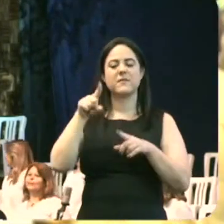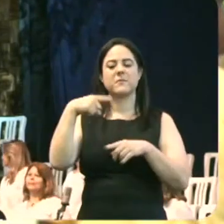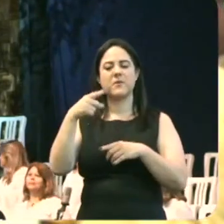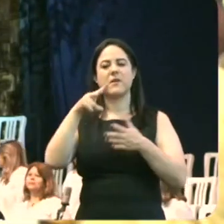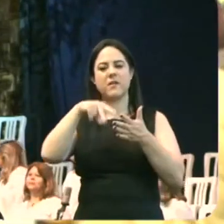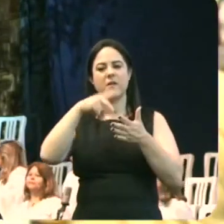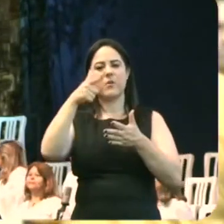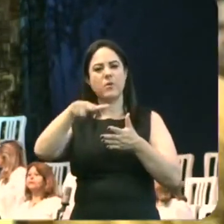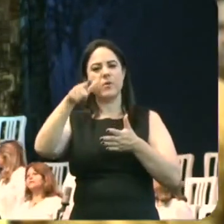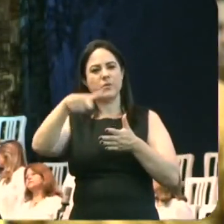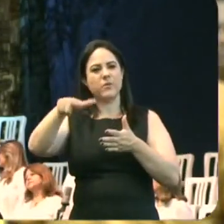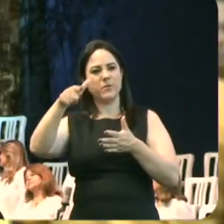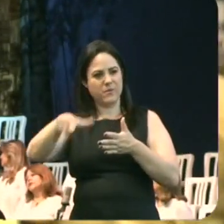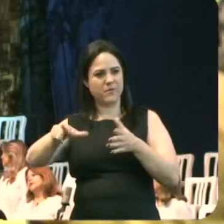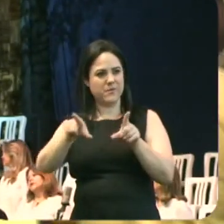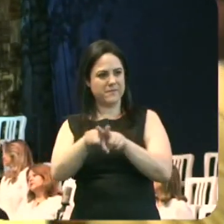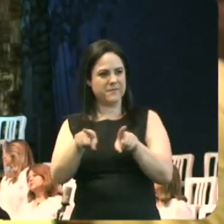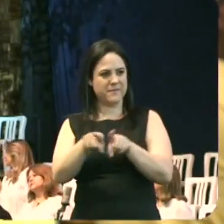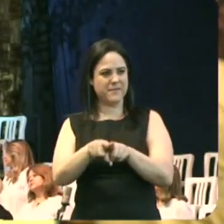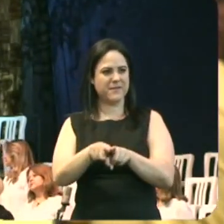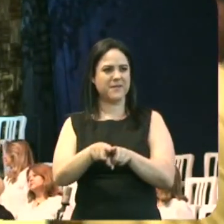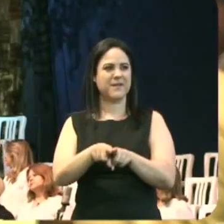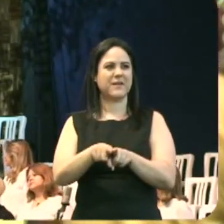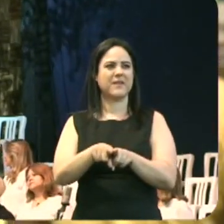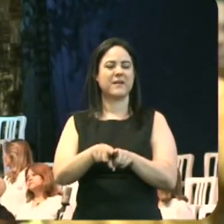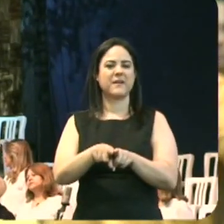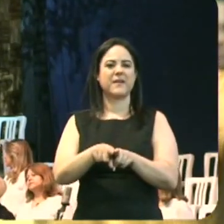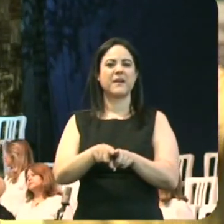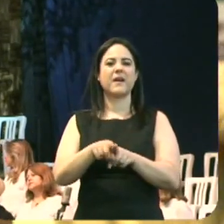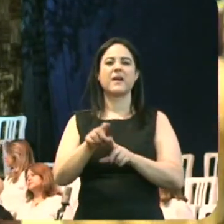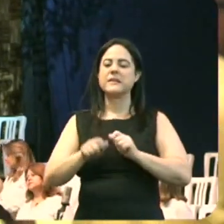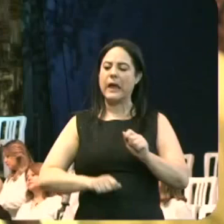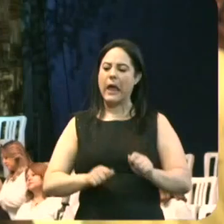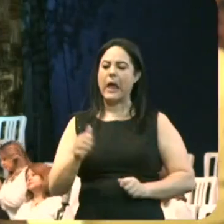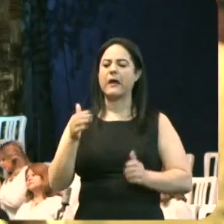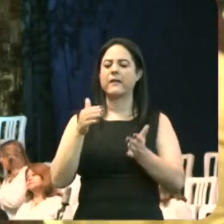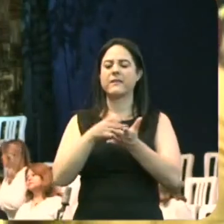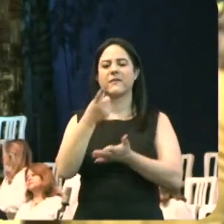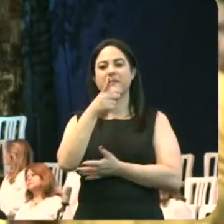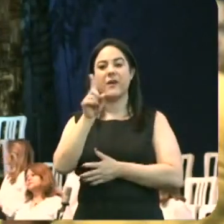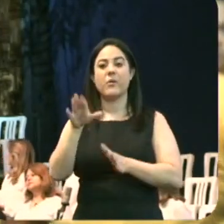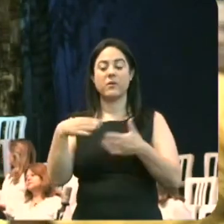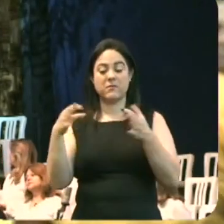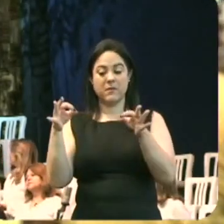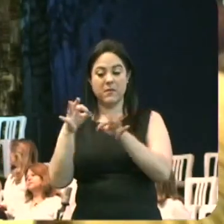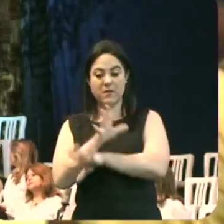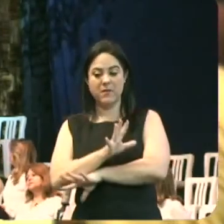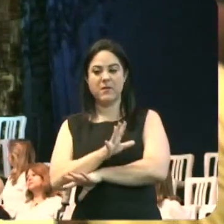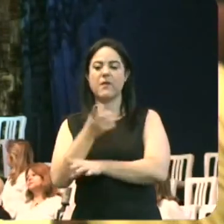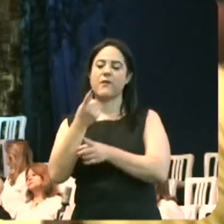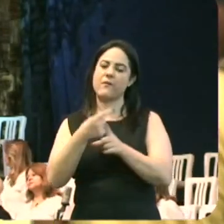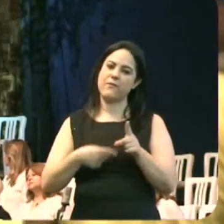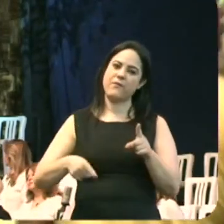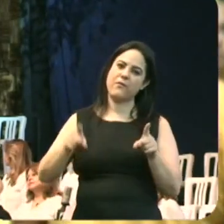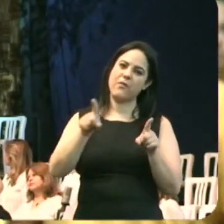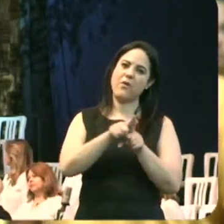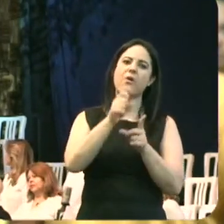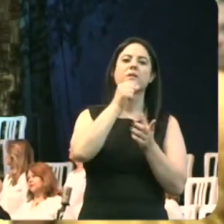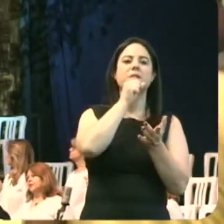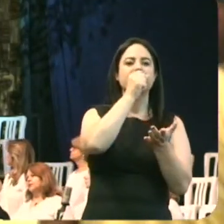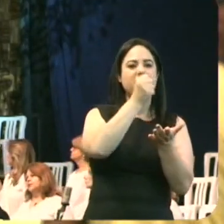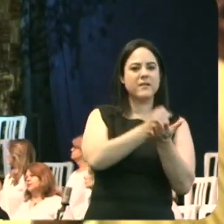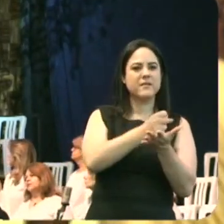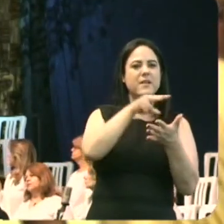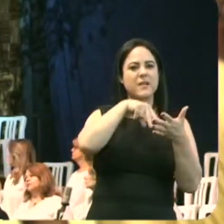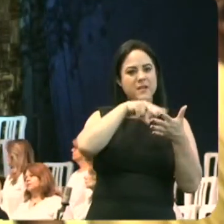o restante do Novo Testamento, tá? Pula para o livro de Atos, vai até o final. Quando você terminar, volta para ler o Velho